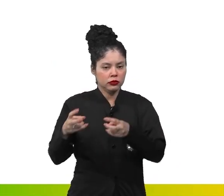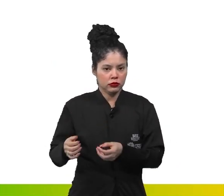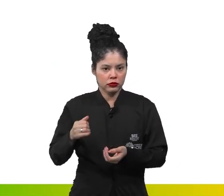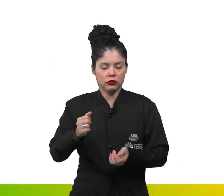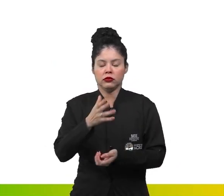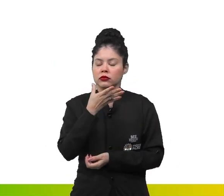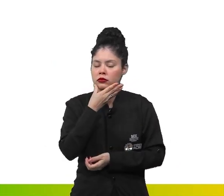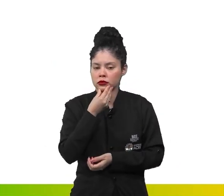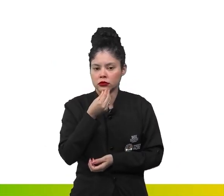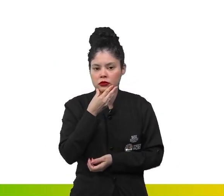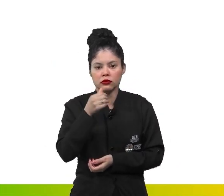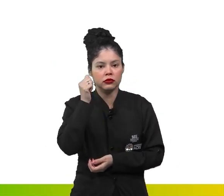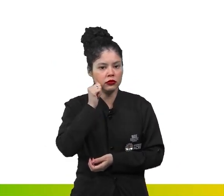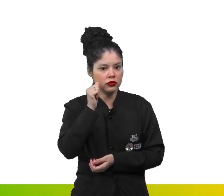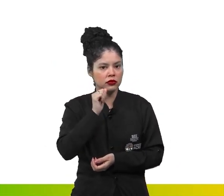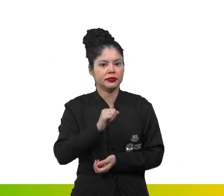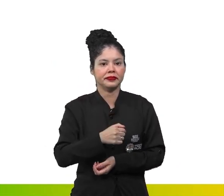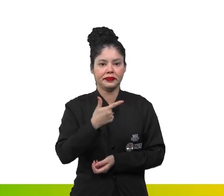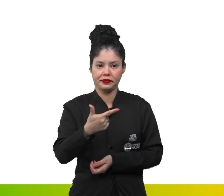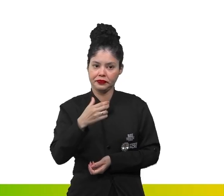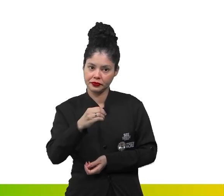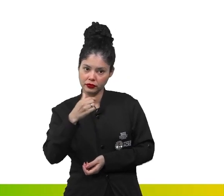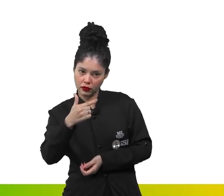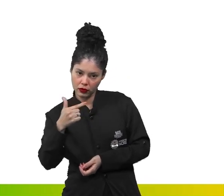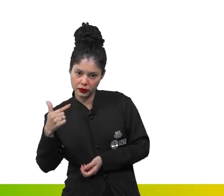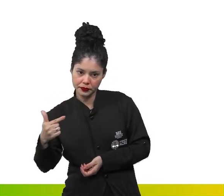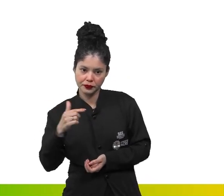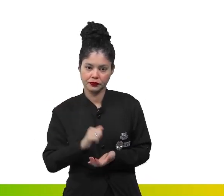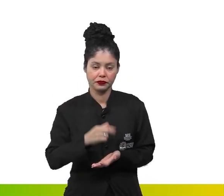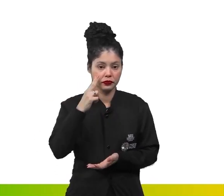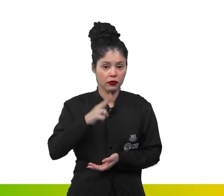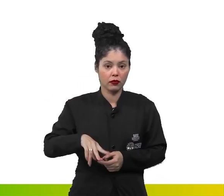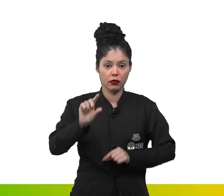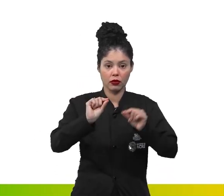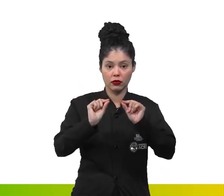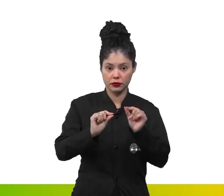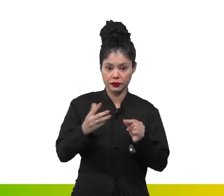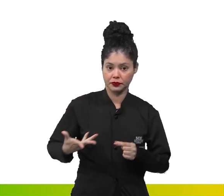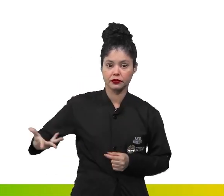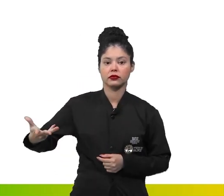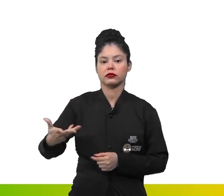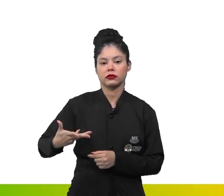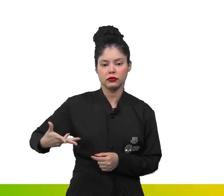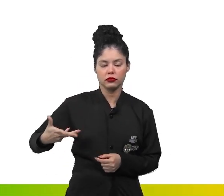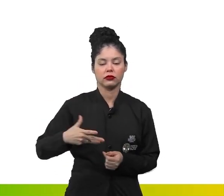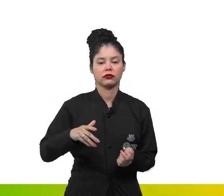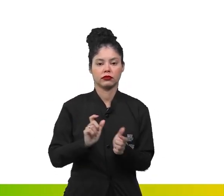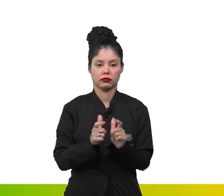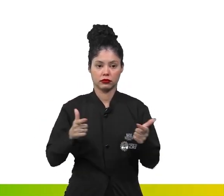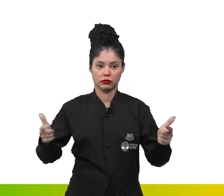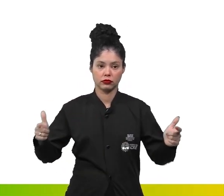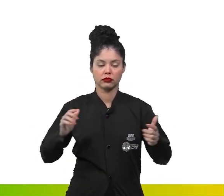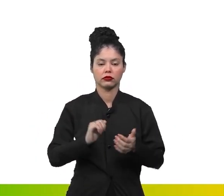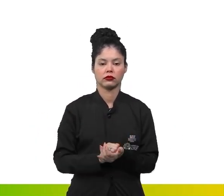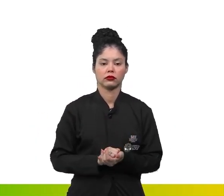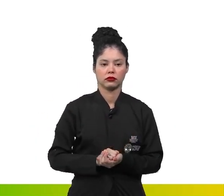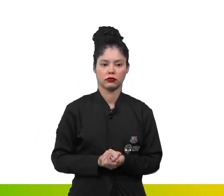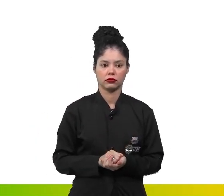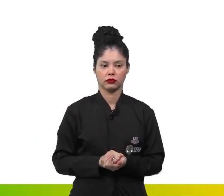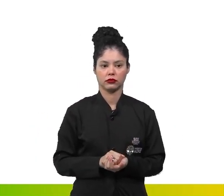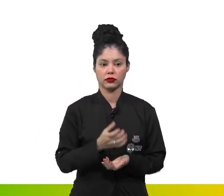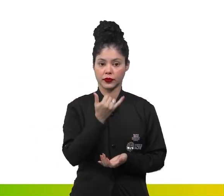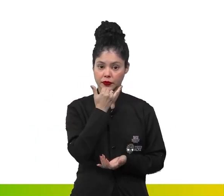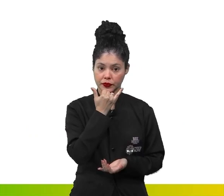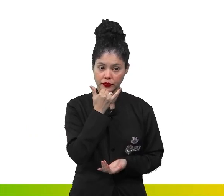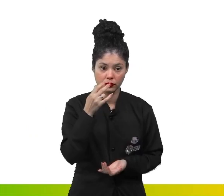homens e mulheres, lá em 2022, a gente vai ver uma base da pirâmide mais larga. Aliás, desculpa,